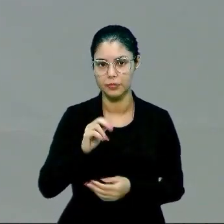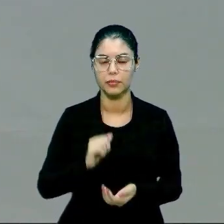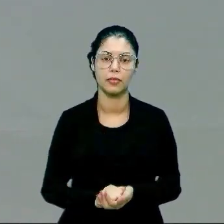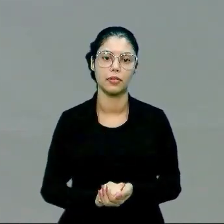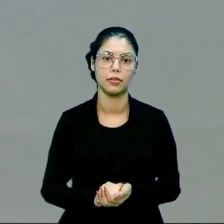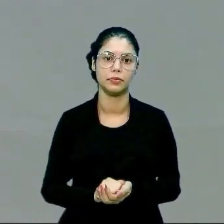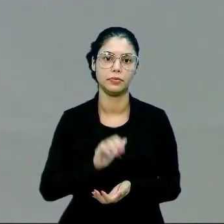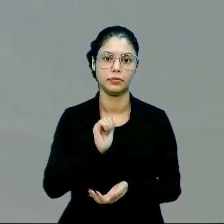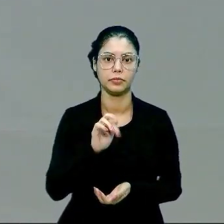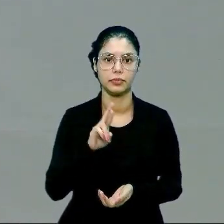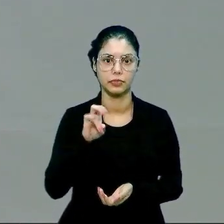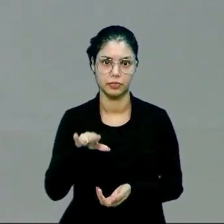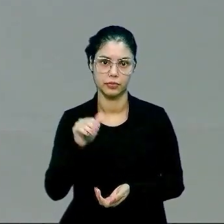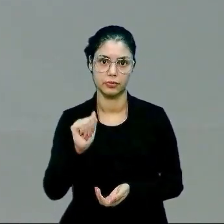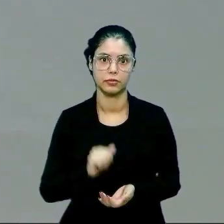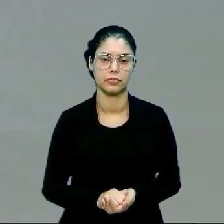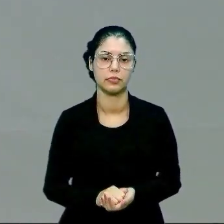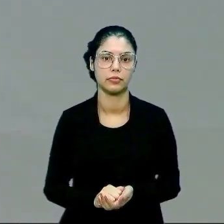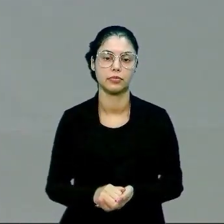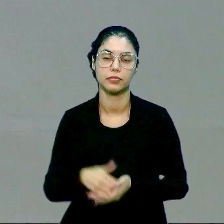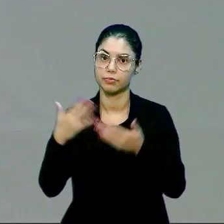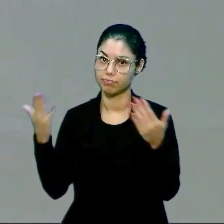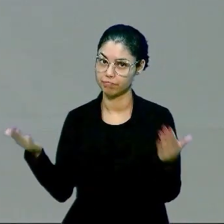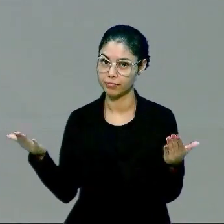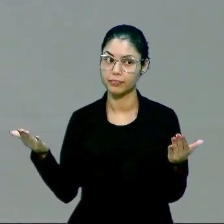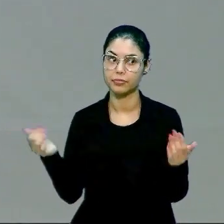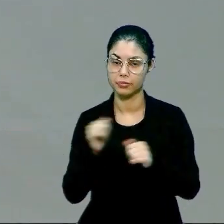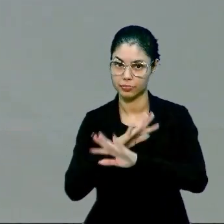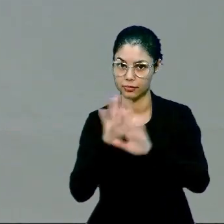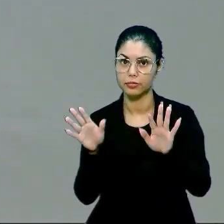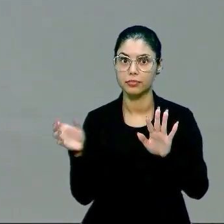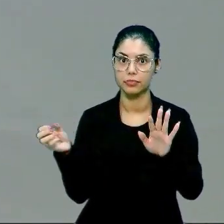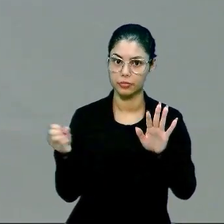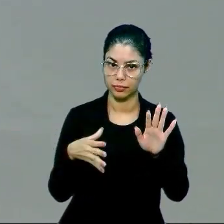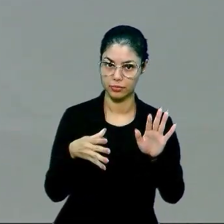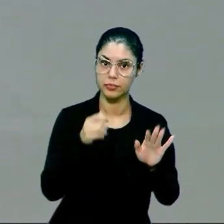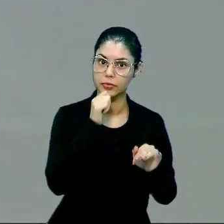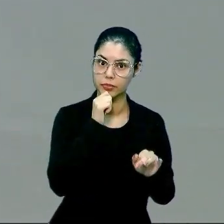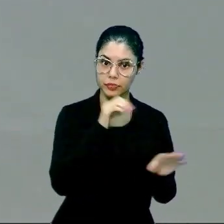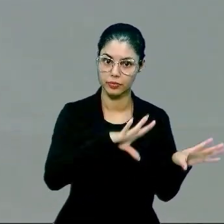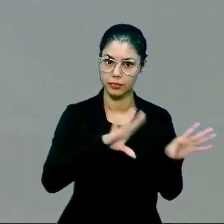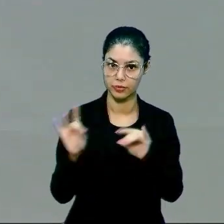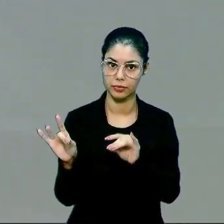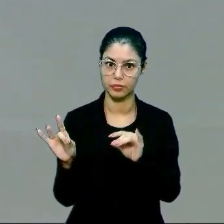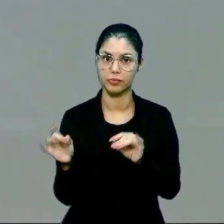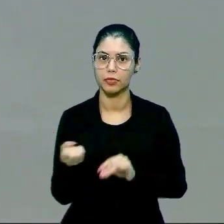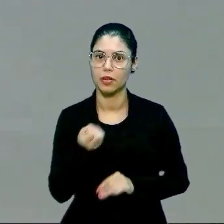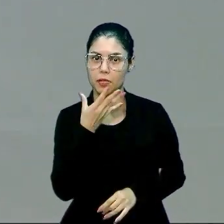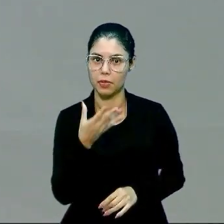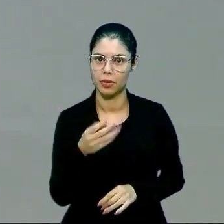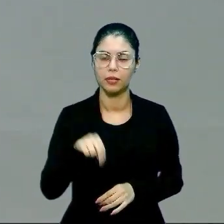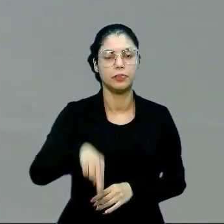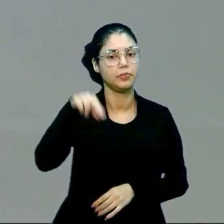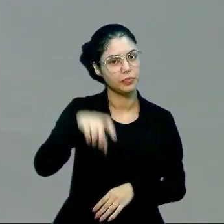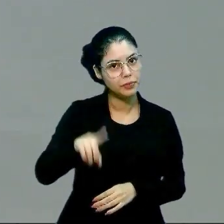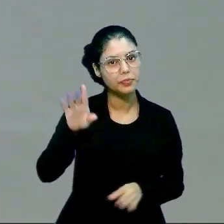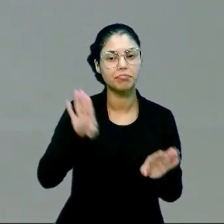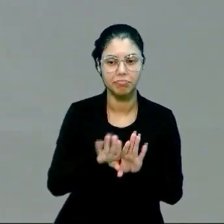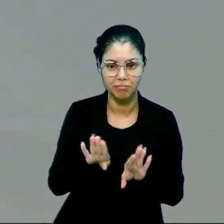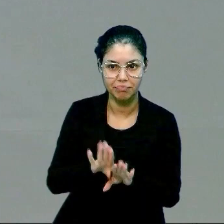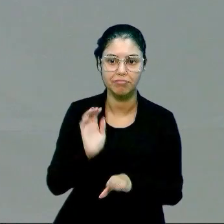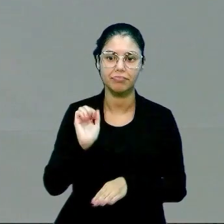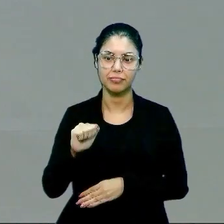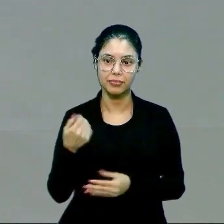algo acerca do Ariano Suassuna, inclusive muito renomado, que traz de uma forma bem nordestina